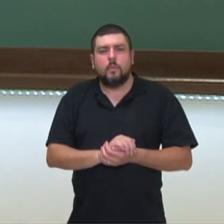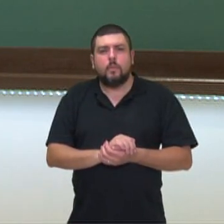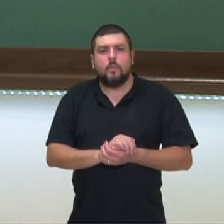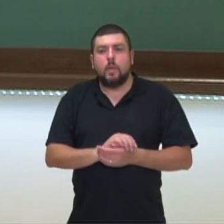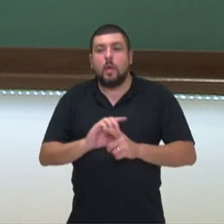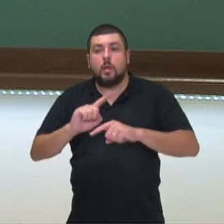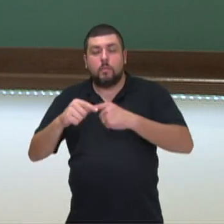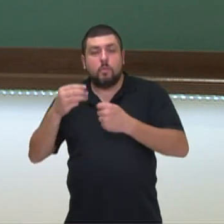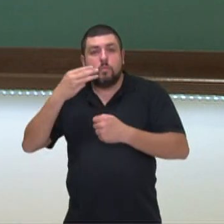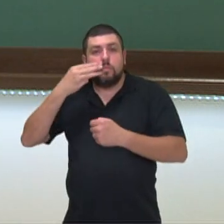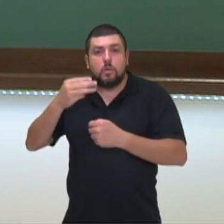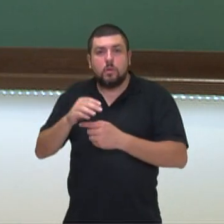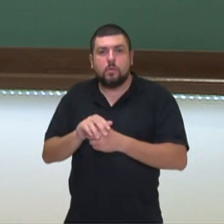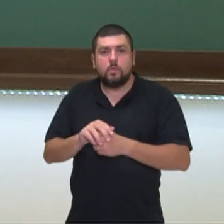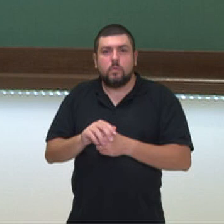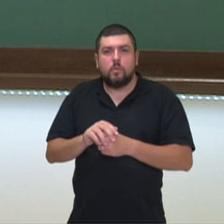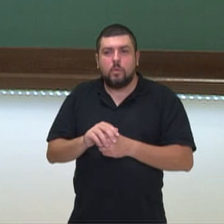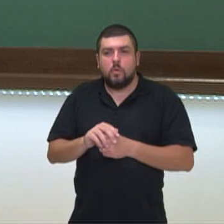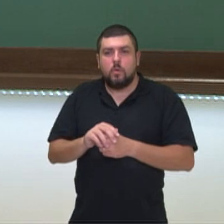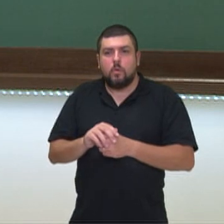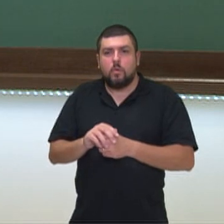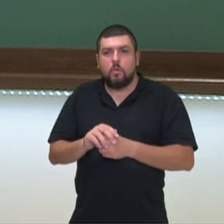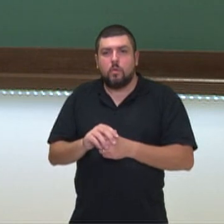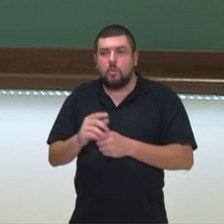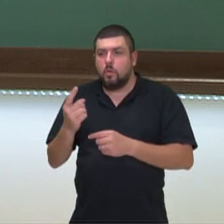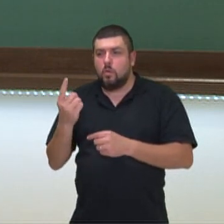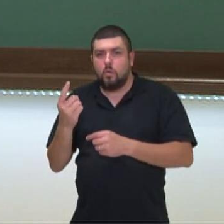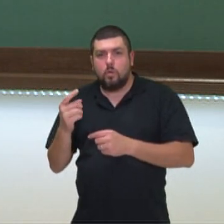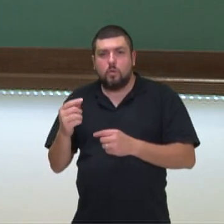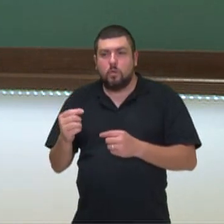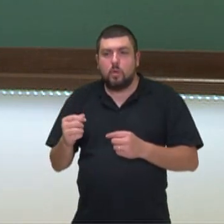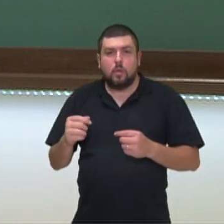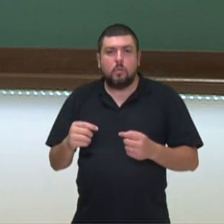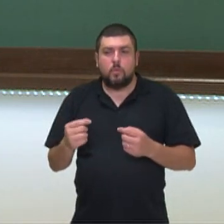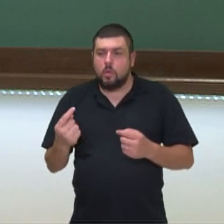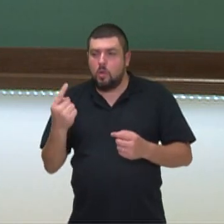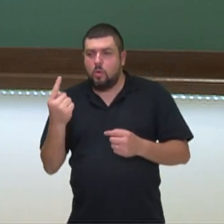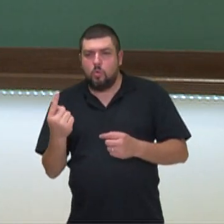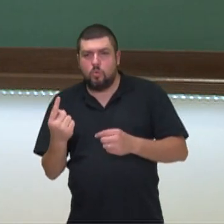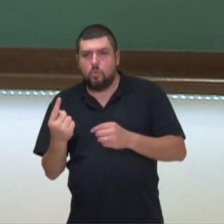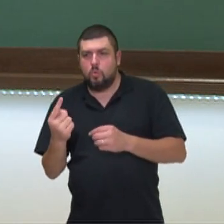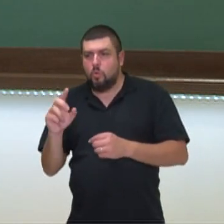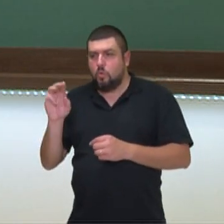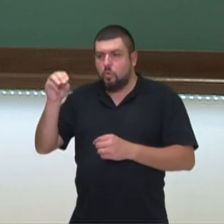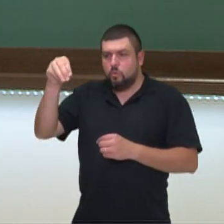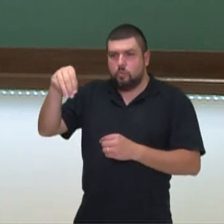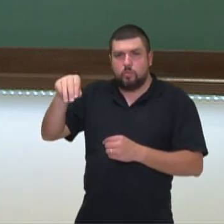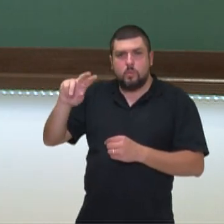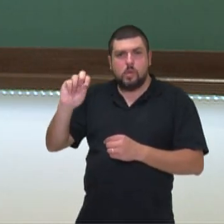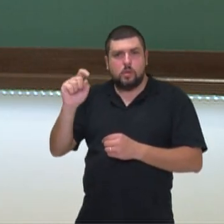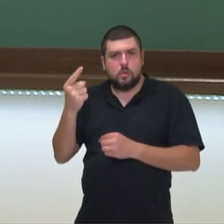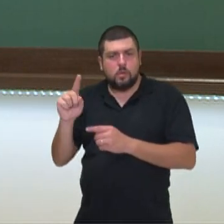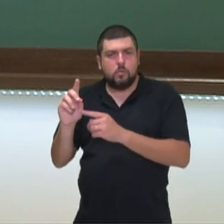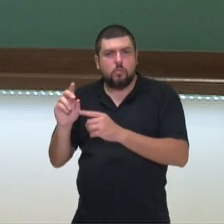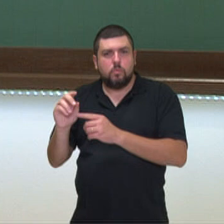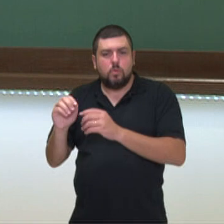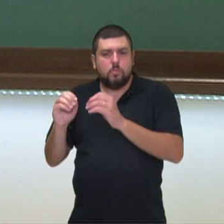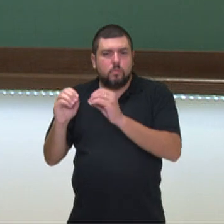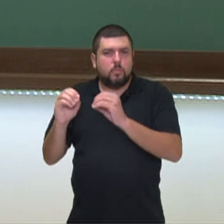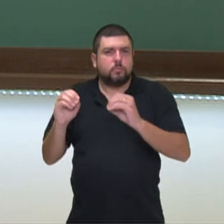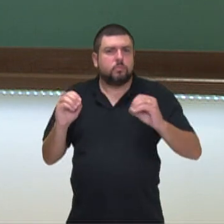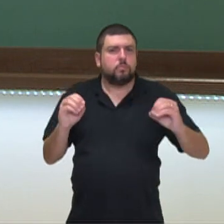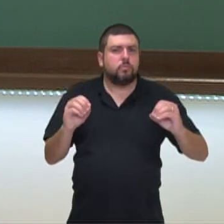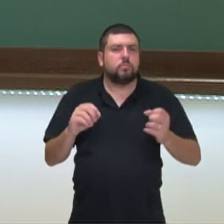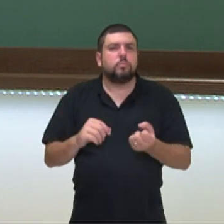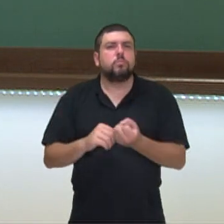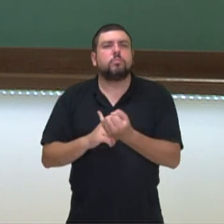milhão. Se eu tenho 1 milhão, eu tenho 1 na unidade de milhão e tenho zeros na centena, dezena e